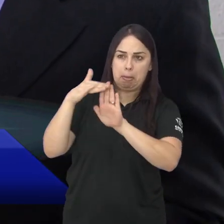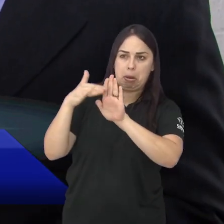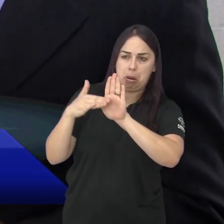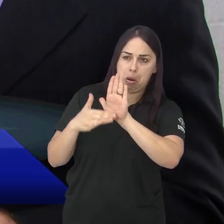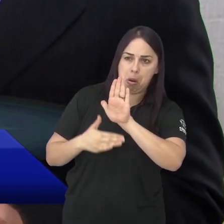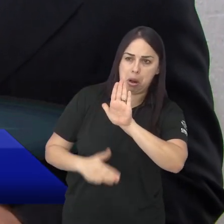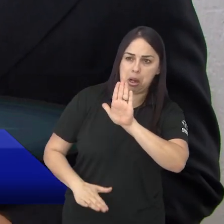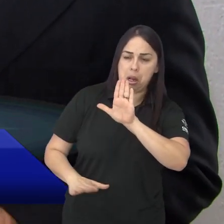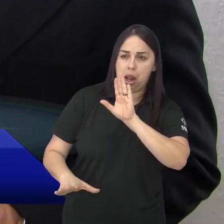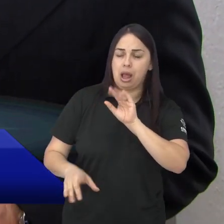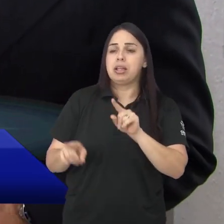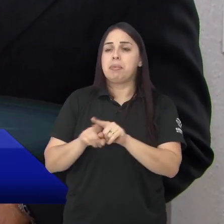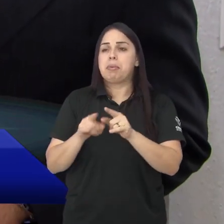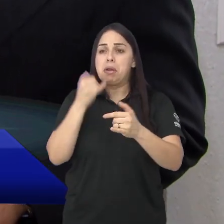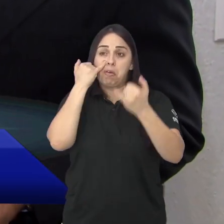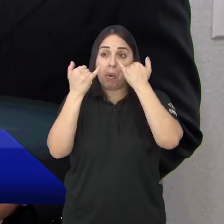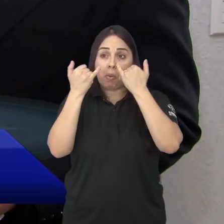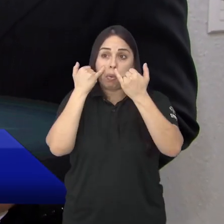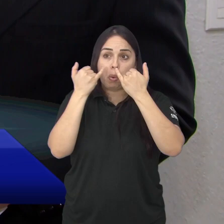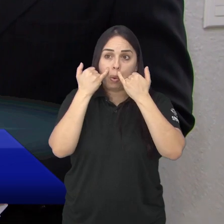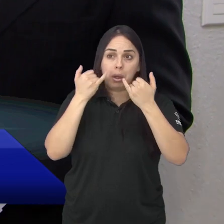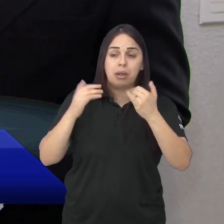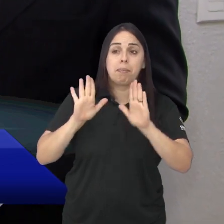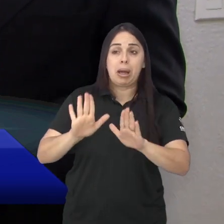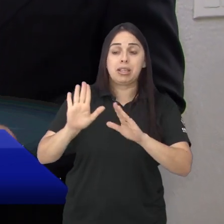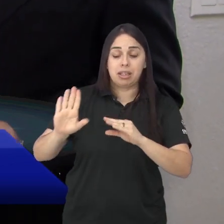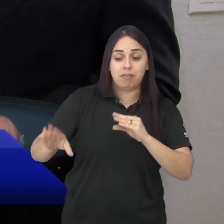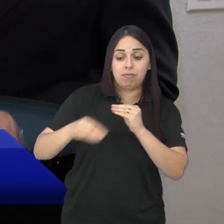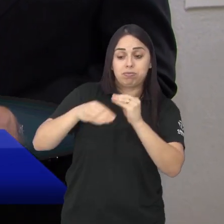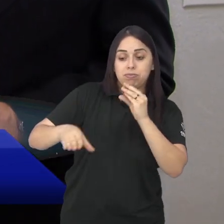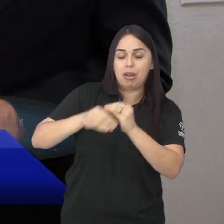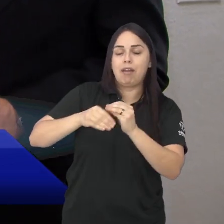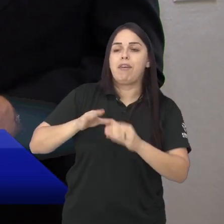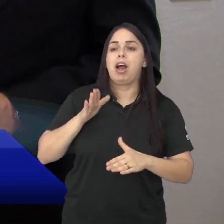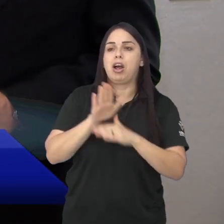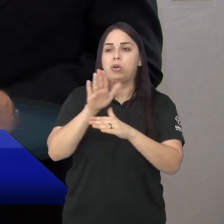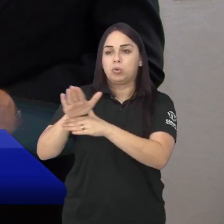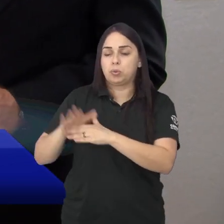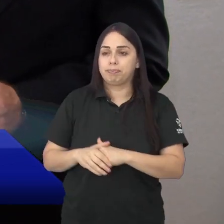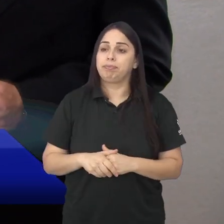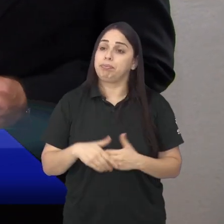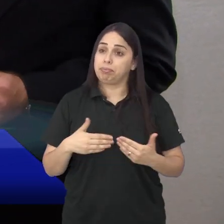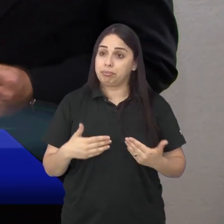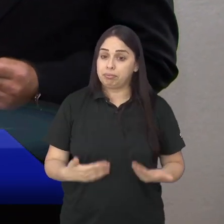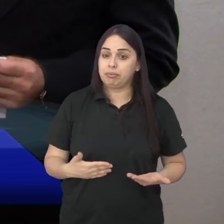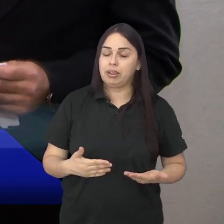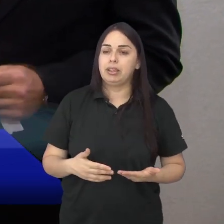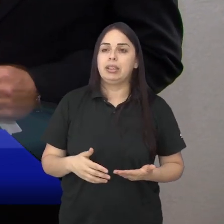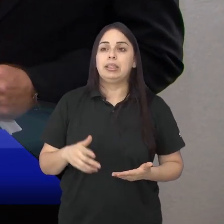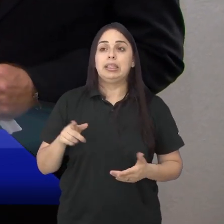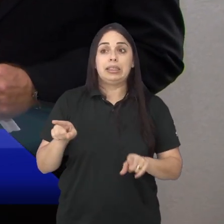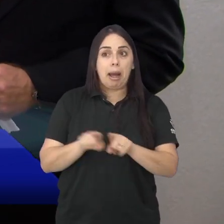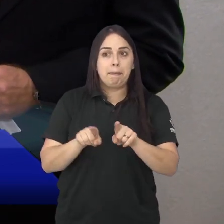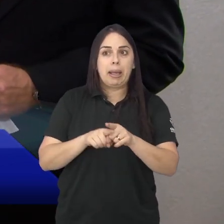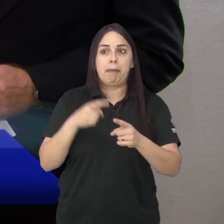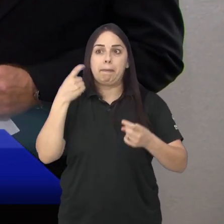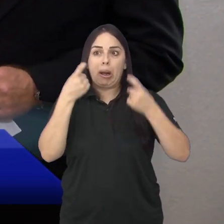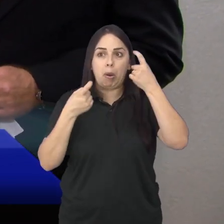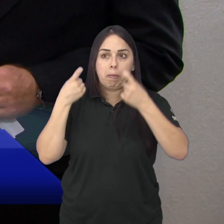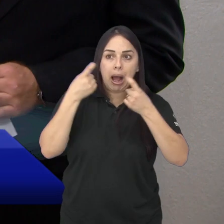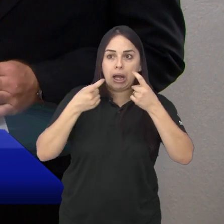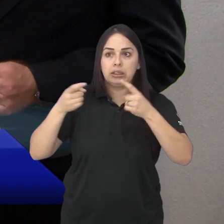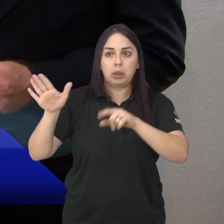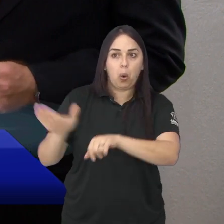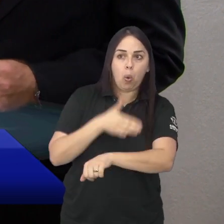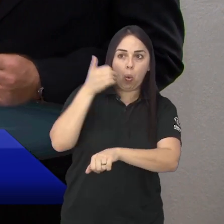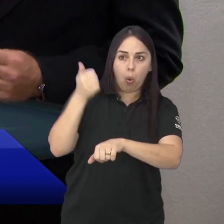coisa, né? Algumas informações, né? Algumas mudanças que vieram para somar, mas com tudo isso também, também aumenta o risco de golpes, né? Então,